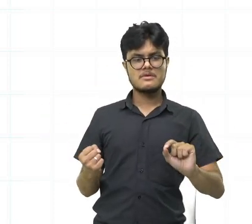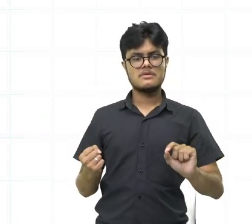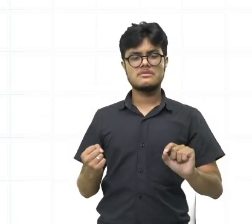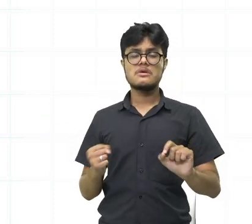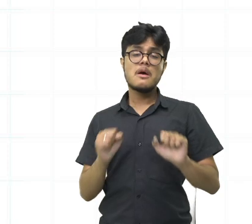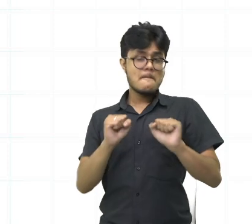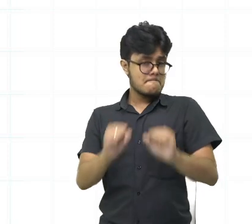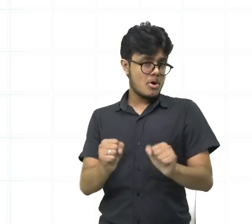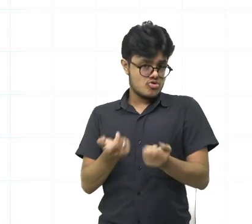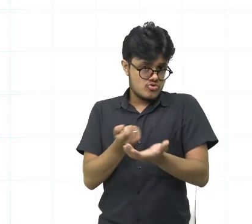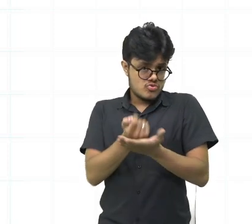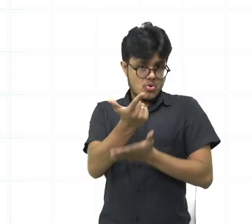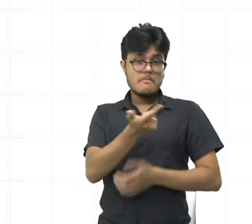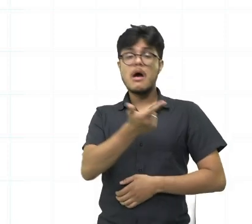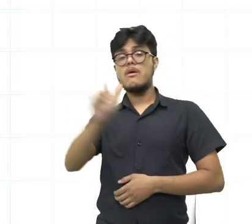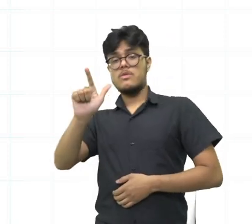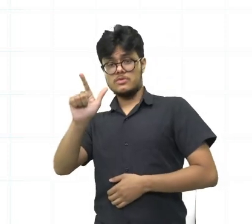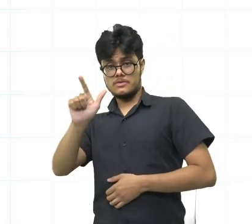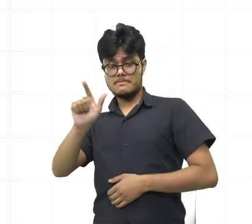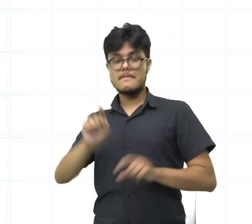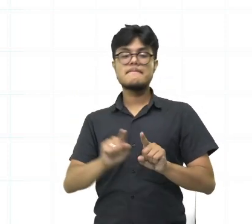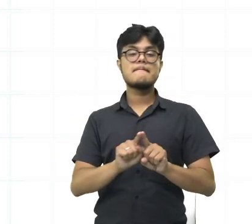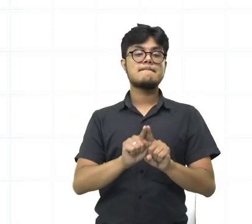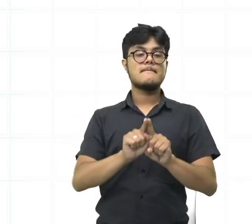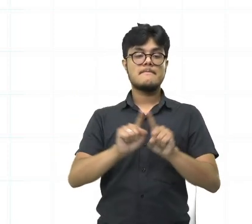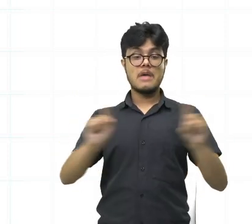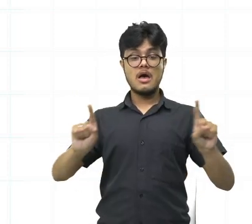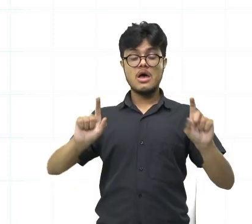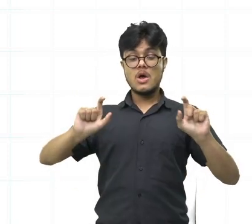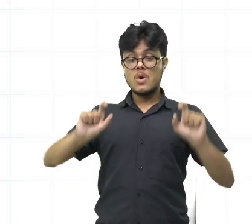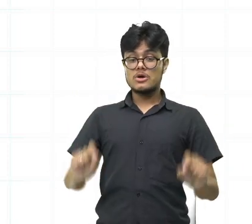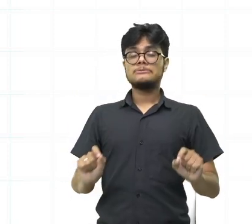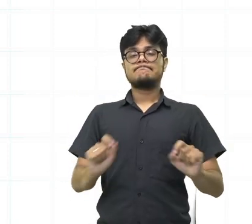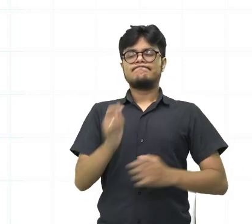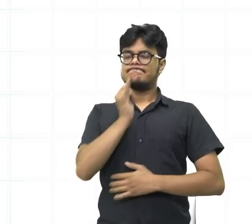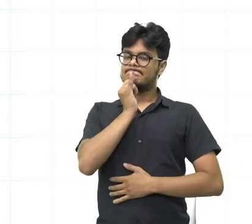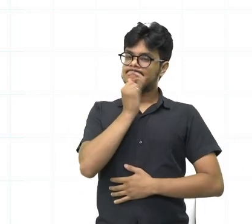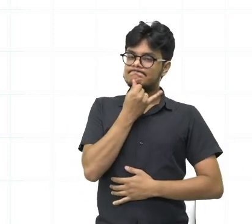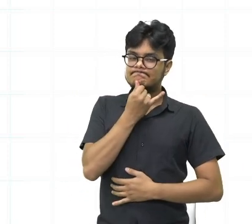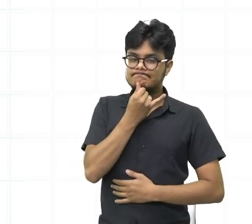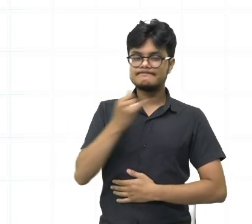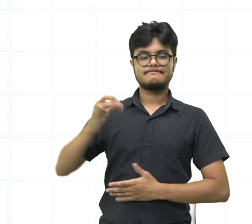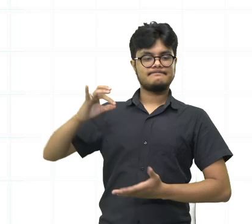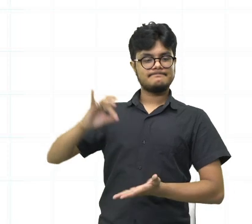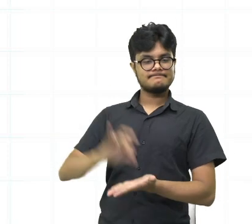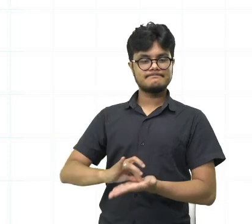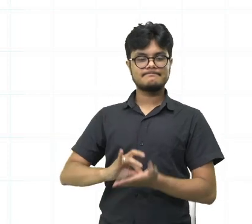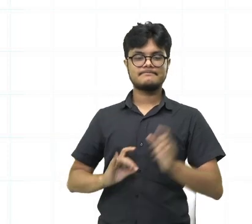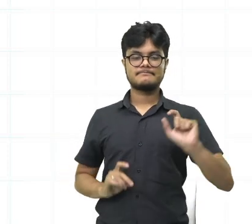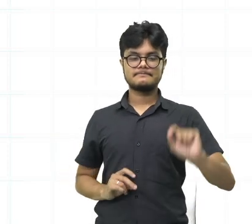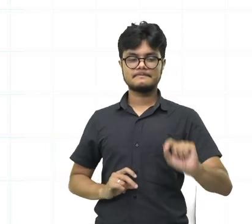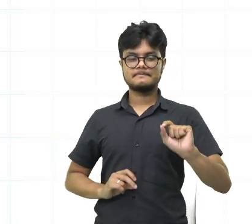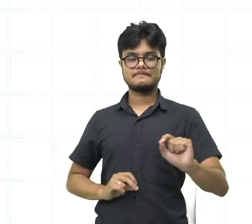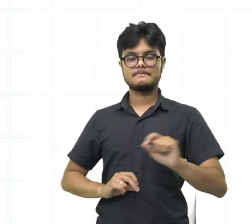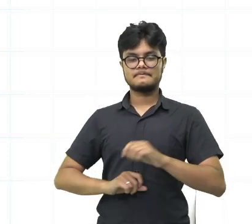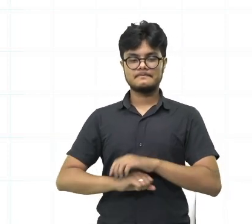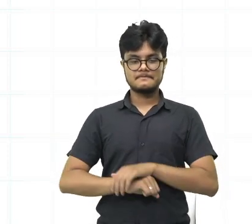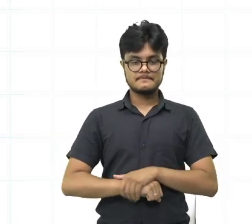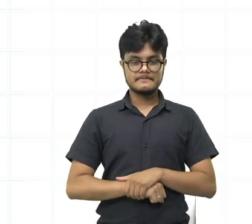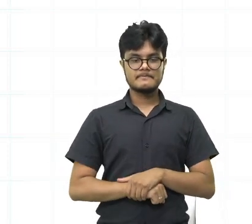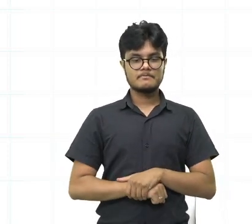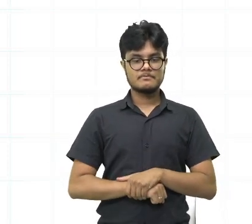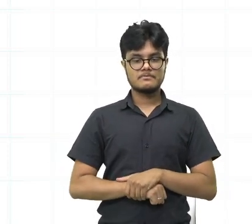fáceis de serem substituídos. Porém, o fato que nos desapontou de maneira